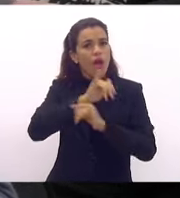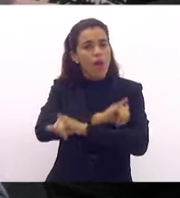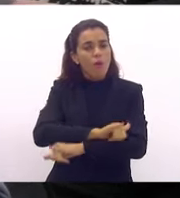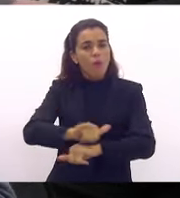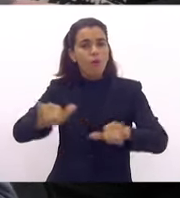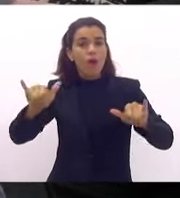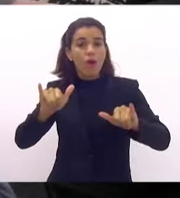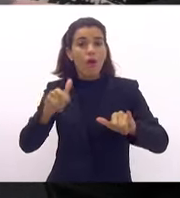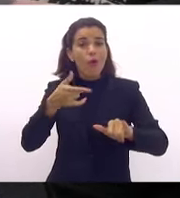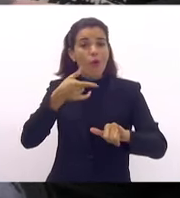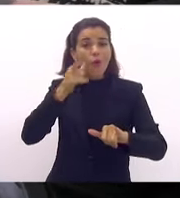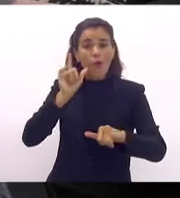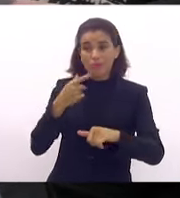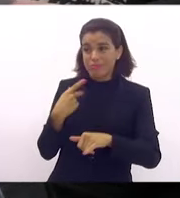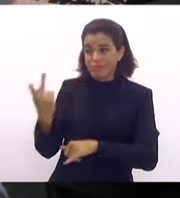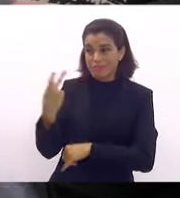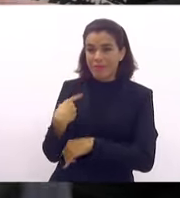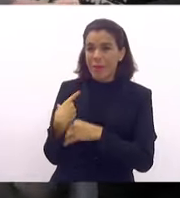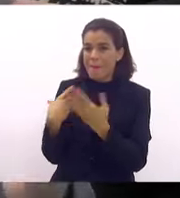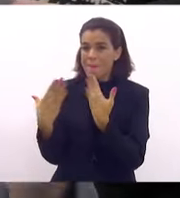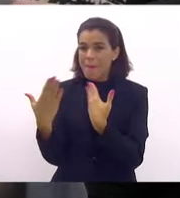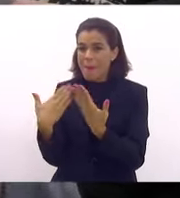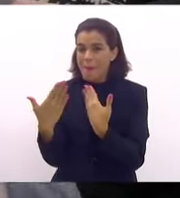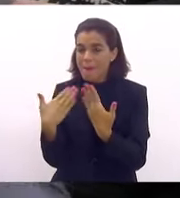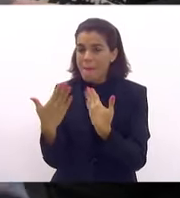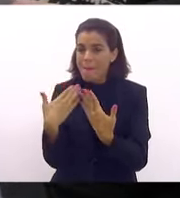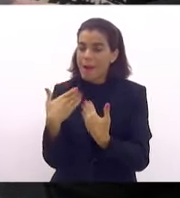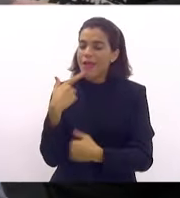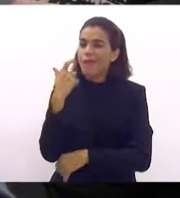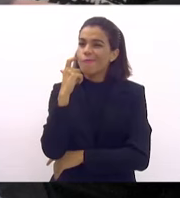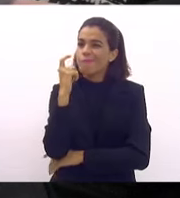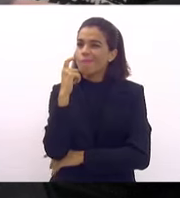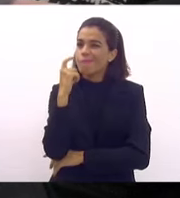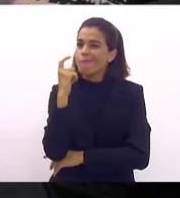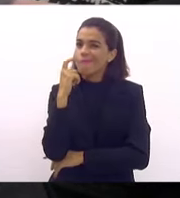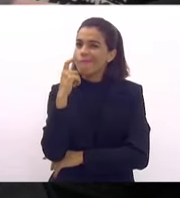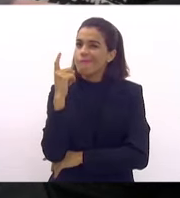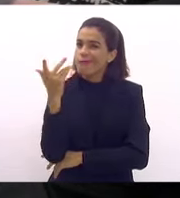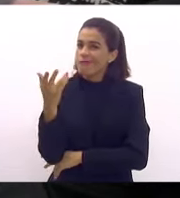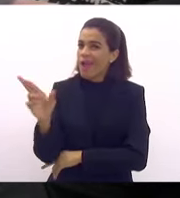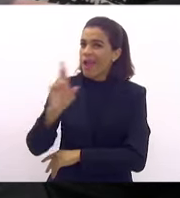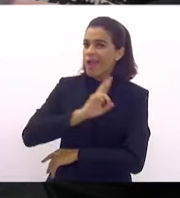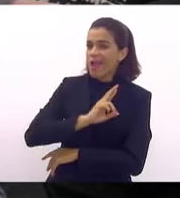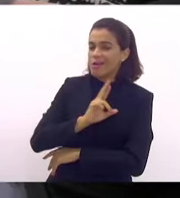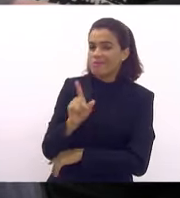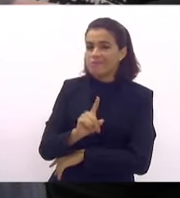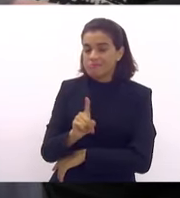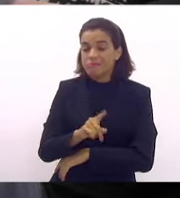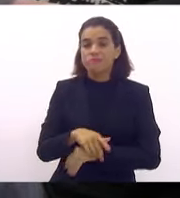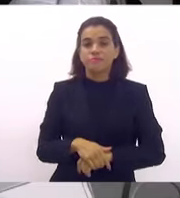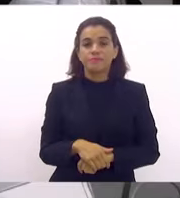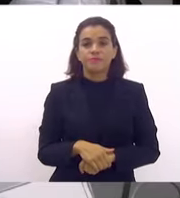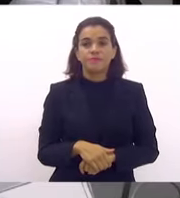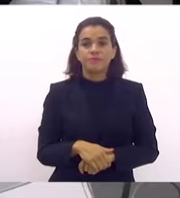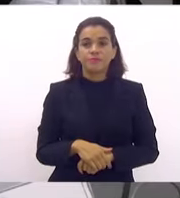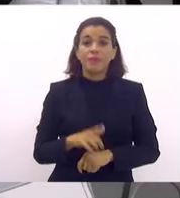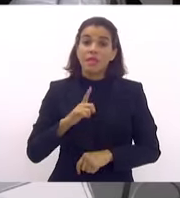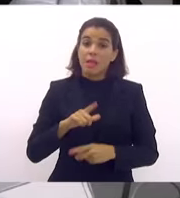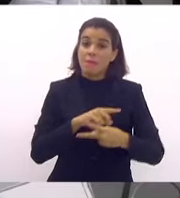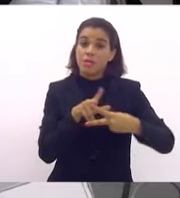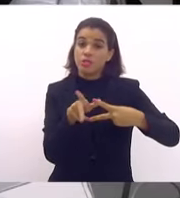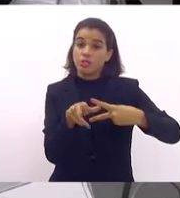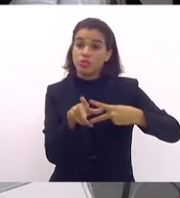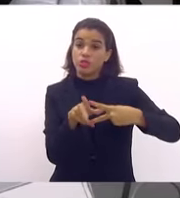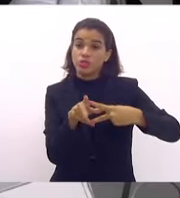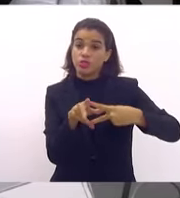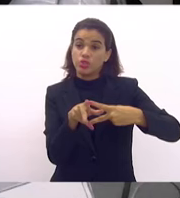gente conversou ontem sobre isso lá no plenário e eu não tinha dúvidas que Vossa Excelência nos daria esse retorno positivo. Para aproveitar... Mas tem mais dois pontos,